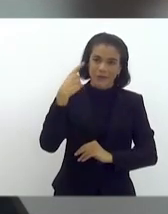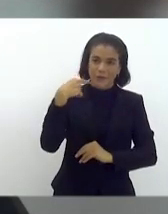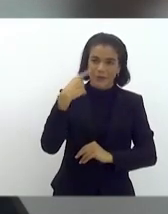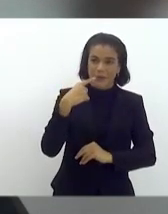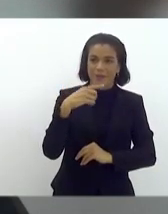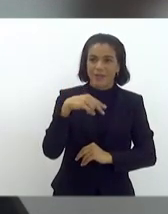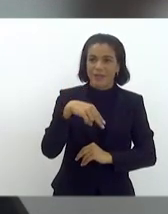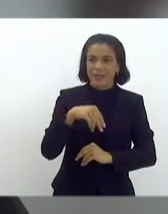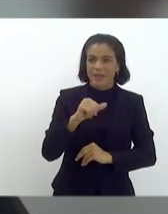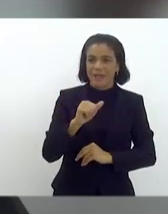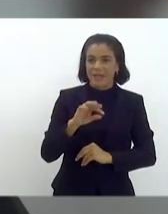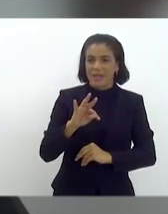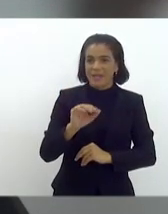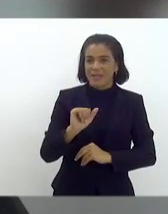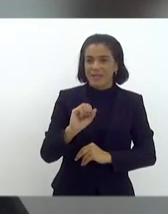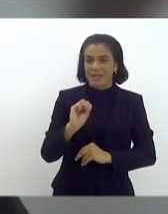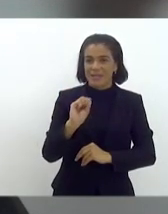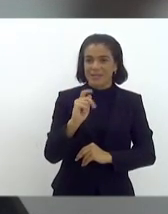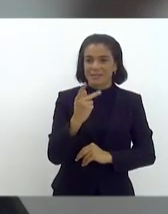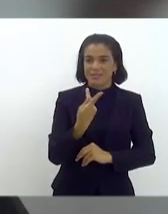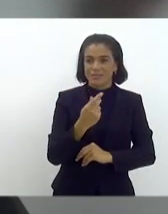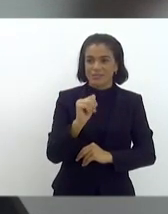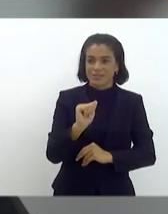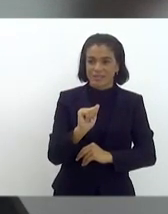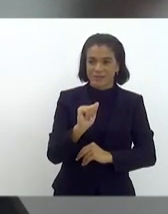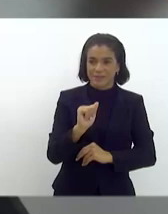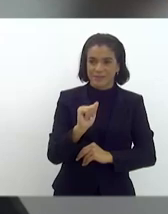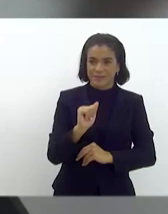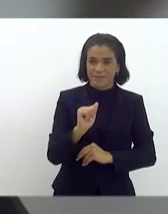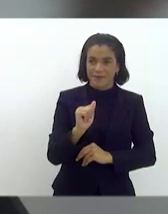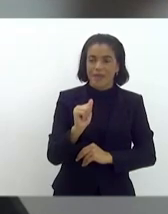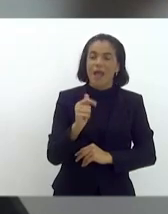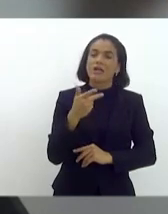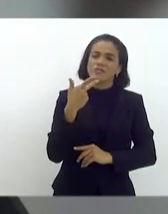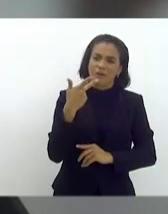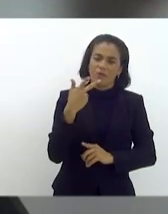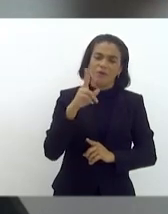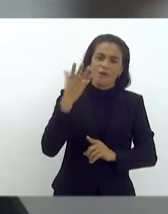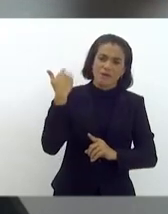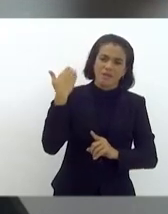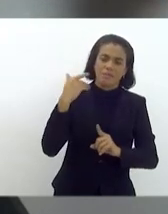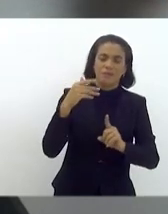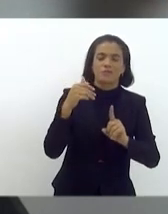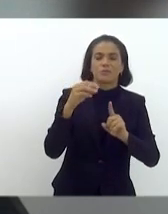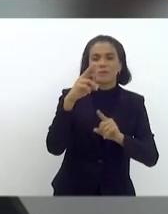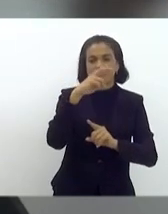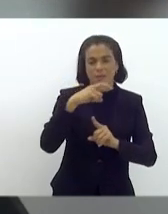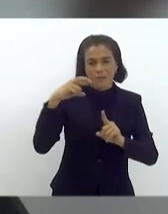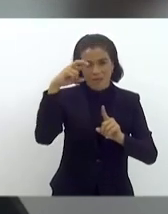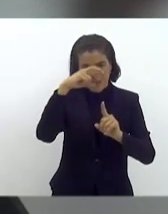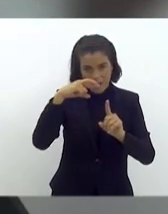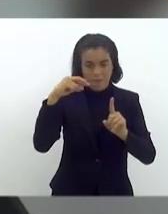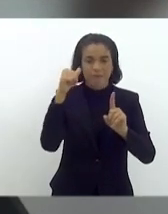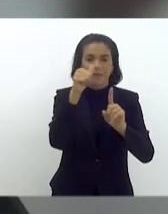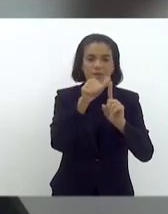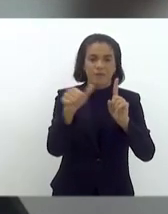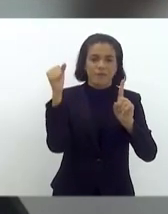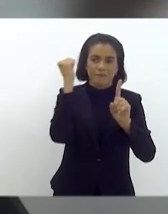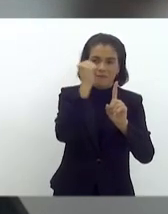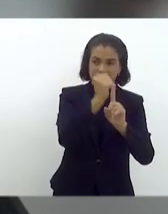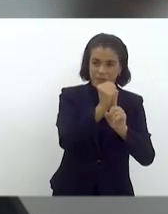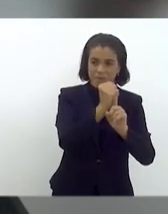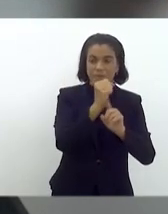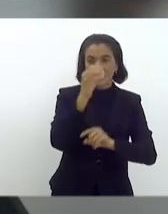é um pouco do que a gente observou aqui na CPI do feminicídio quando nós tratamos a ser feminicídio